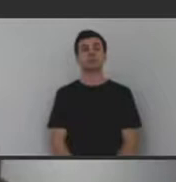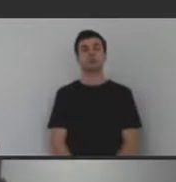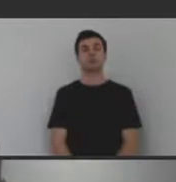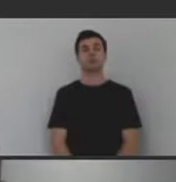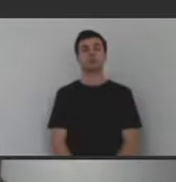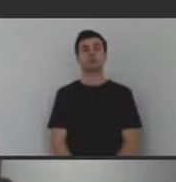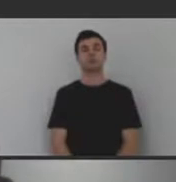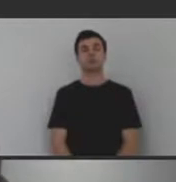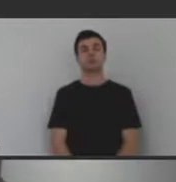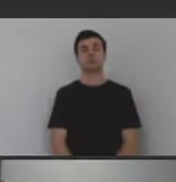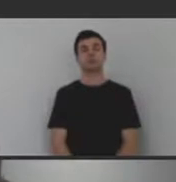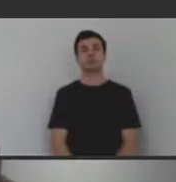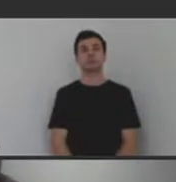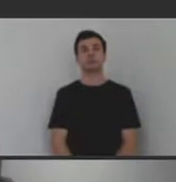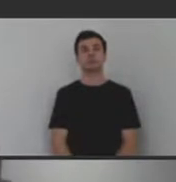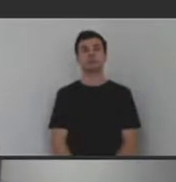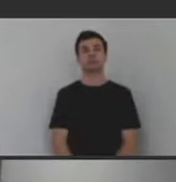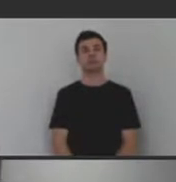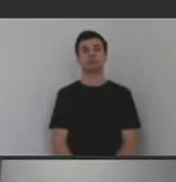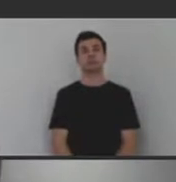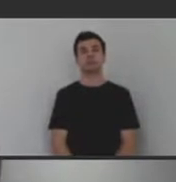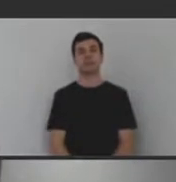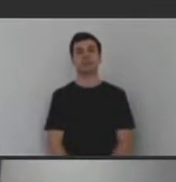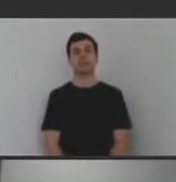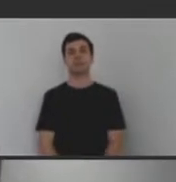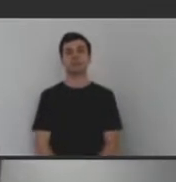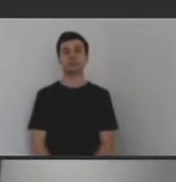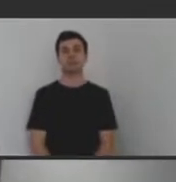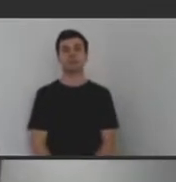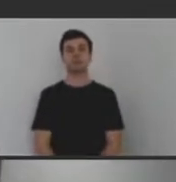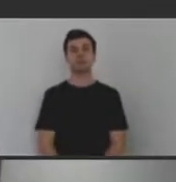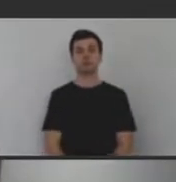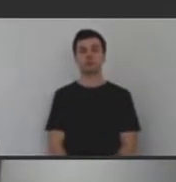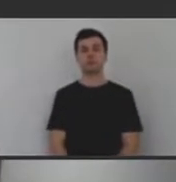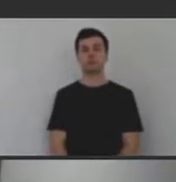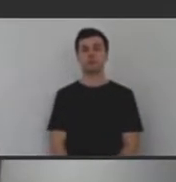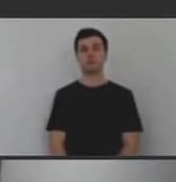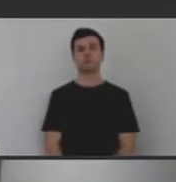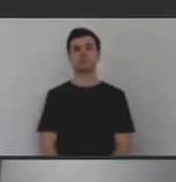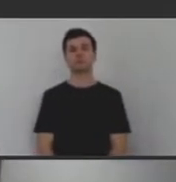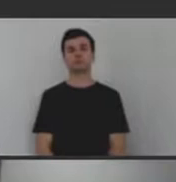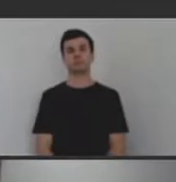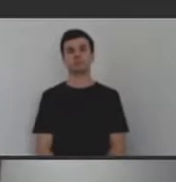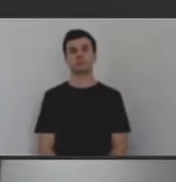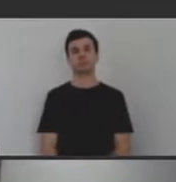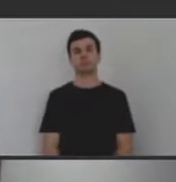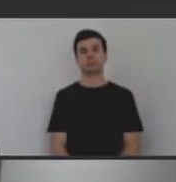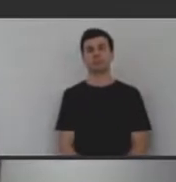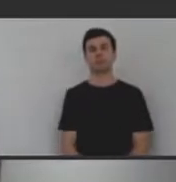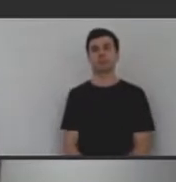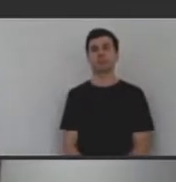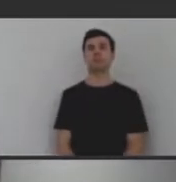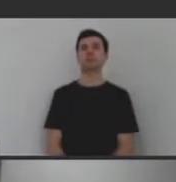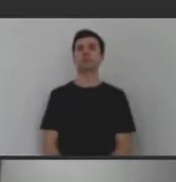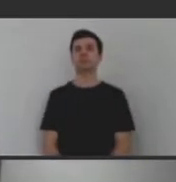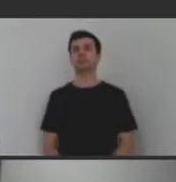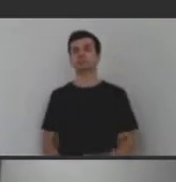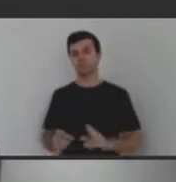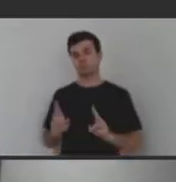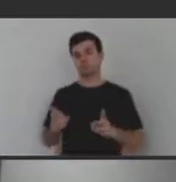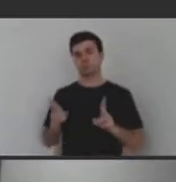A moção de congratulação ao Grupo Amigos em Ação do vereador Eduardo Lima segue em